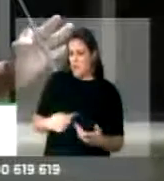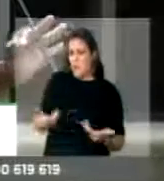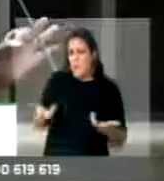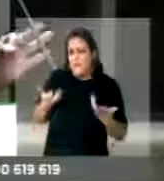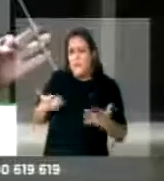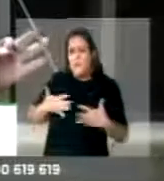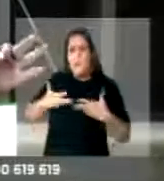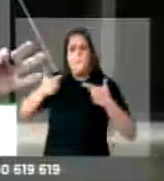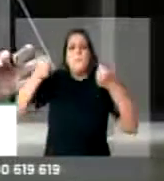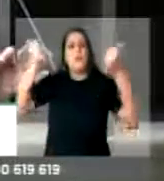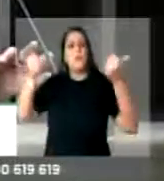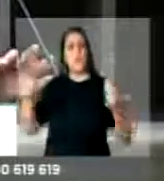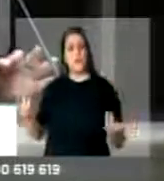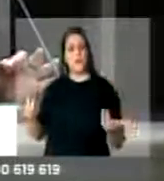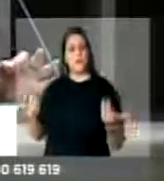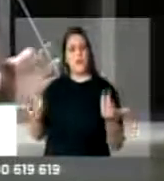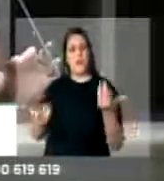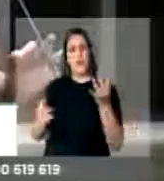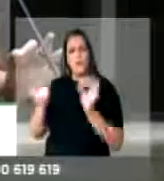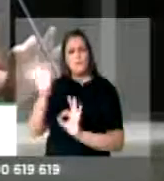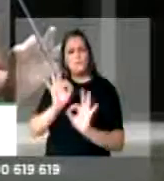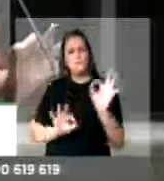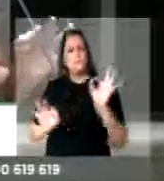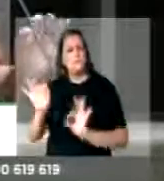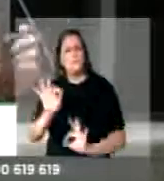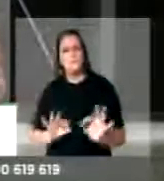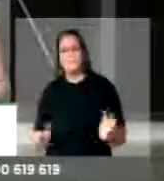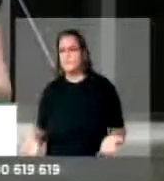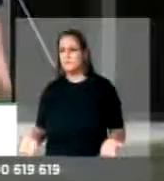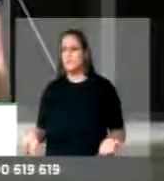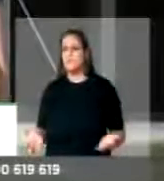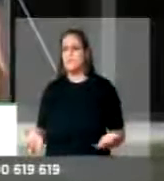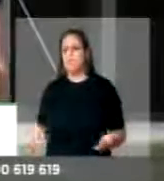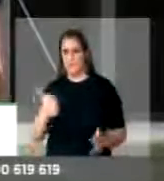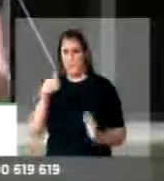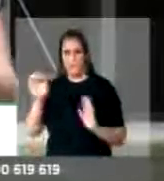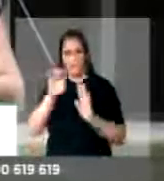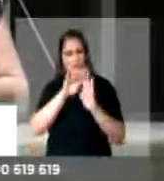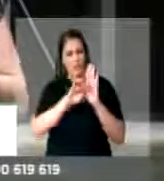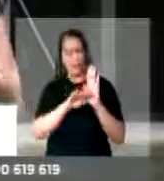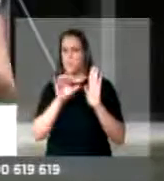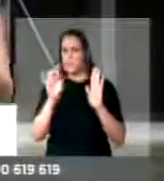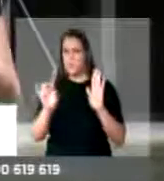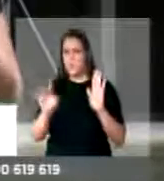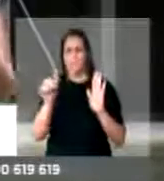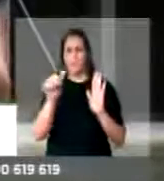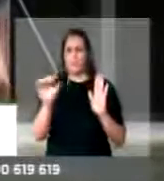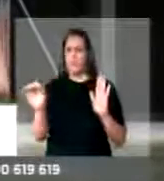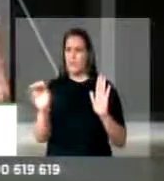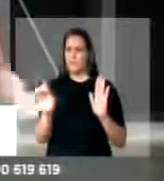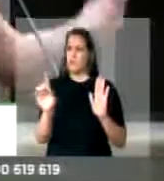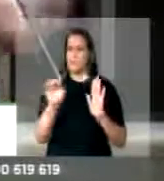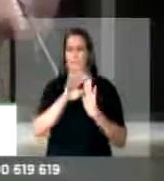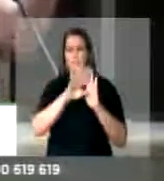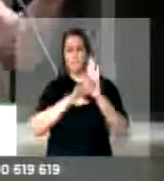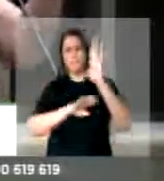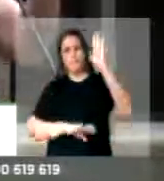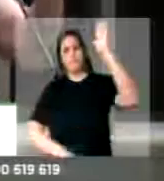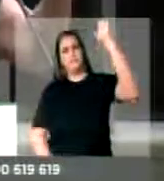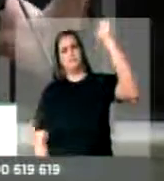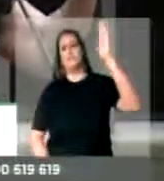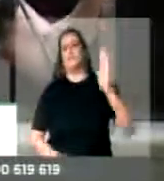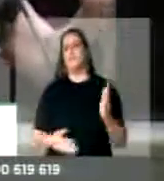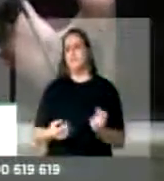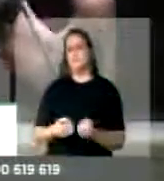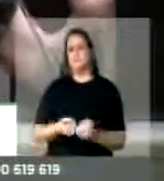as medidas de combate à corrupção, que, diga-se de passagem, elas cresceram. A corrupção, o combate à corrupção